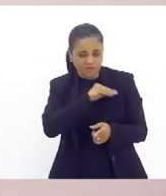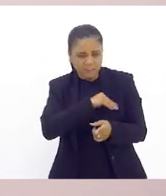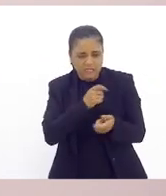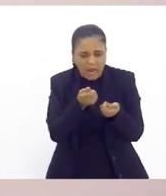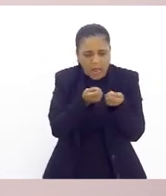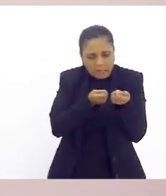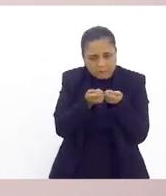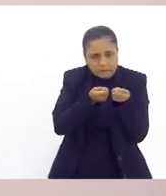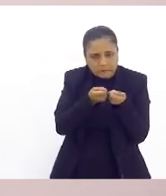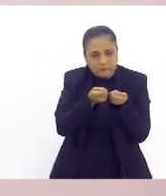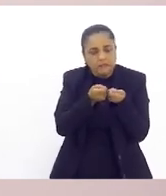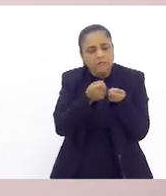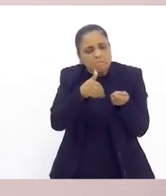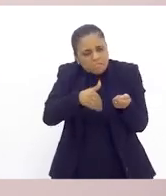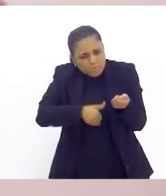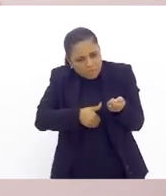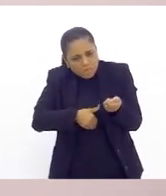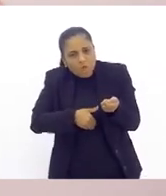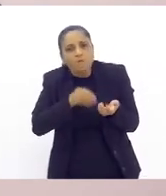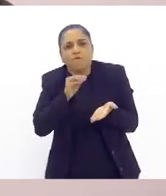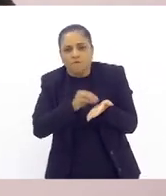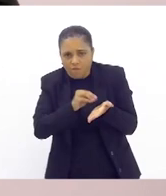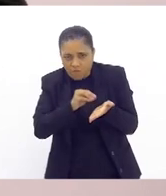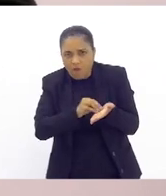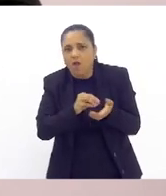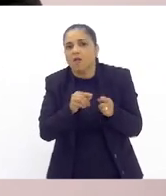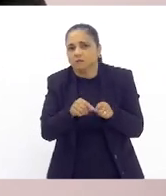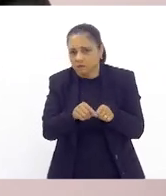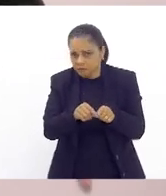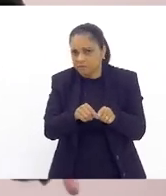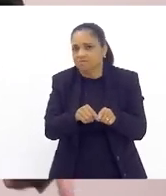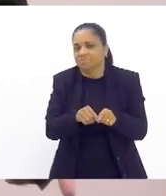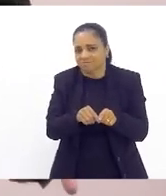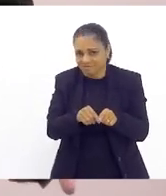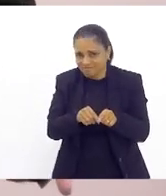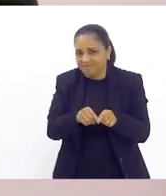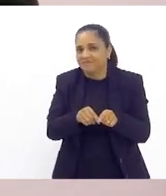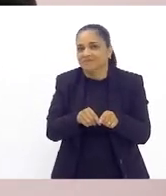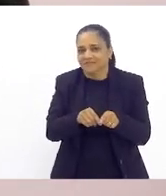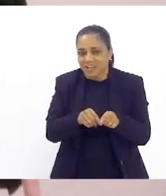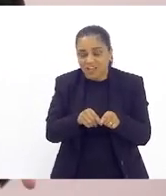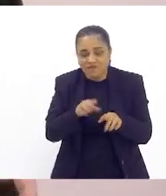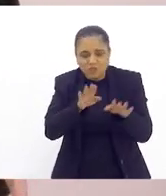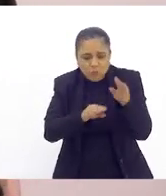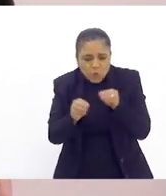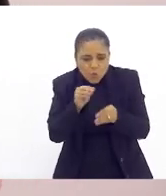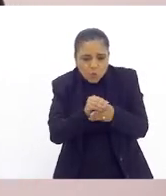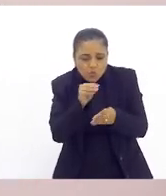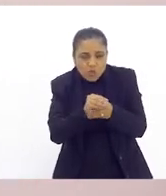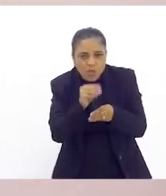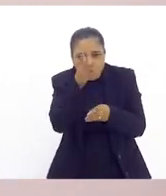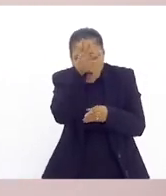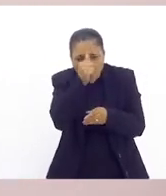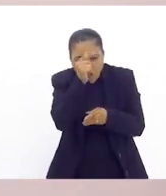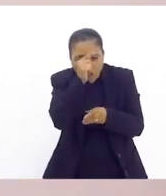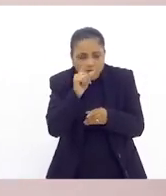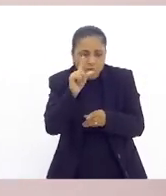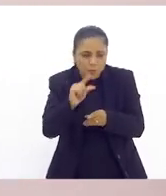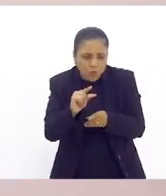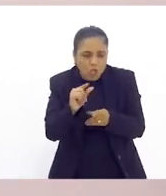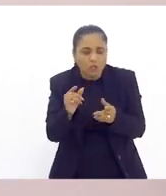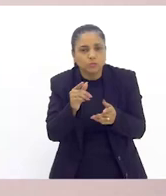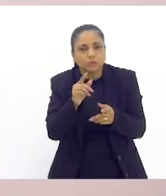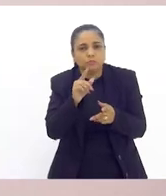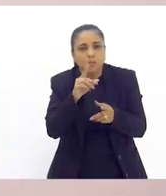chegam ponto de passar fome que aquele produtor que tá ali cuidando da ave aquele pequeno ali né pequeno produtor ele realmente ele pode